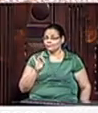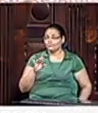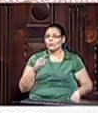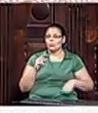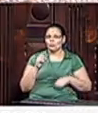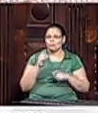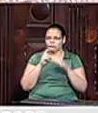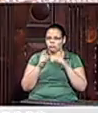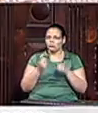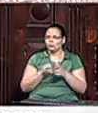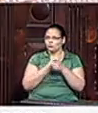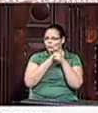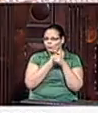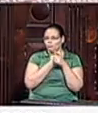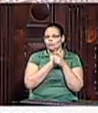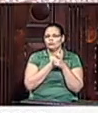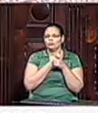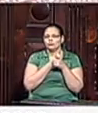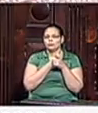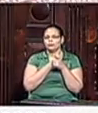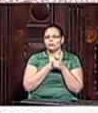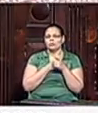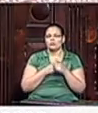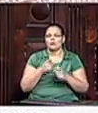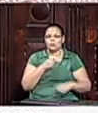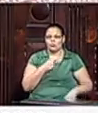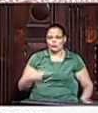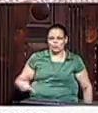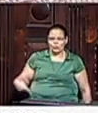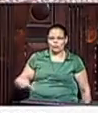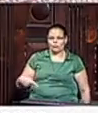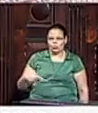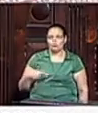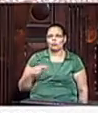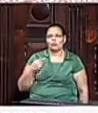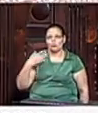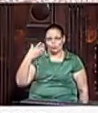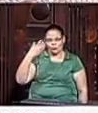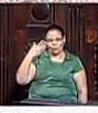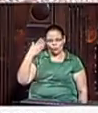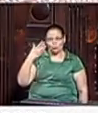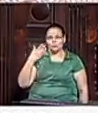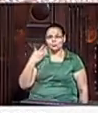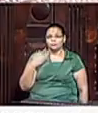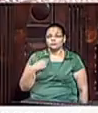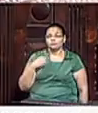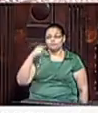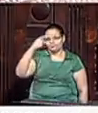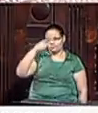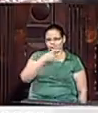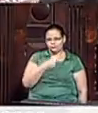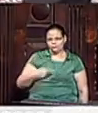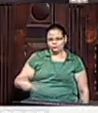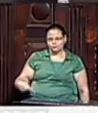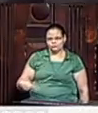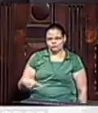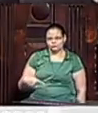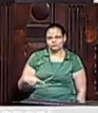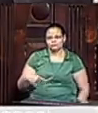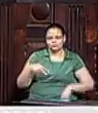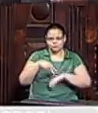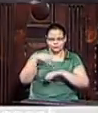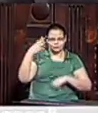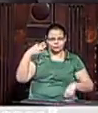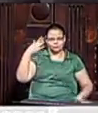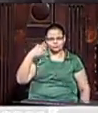suspenso durante o pronunciamento e a transmissão desse pronunciamento que a gente tem a possibilidade de assistir aqui